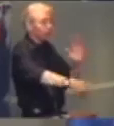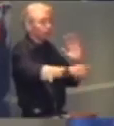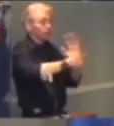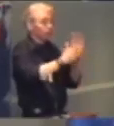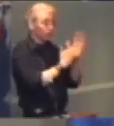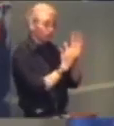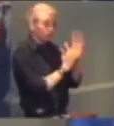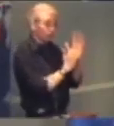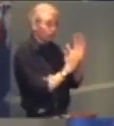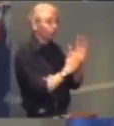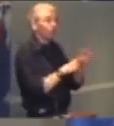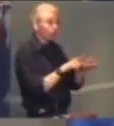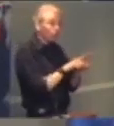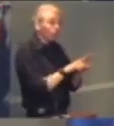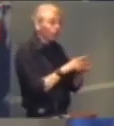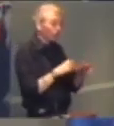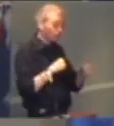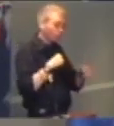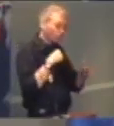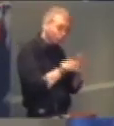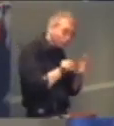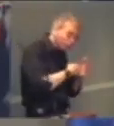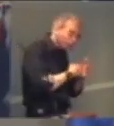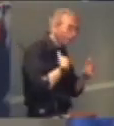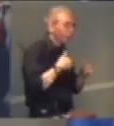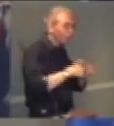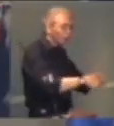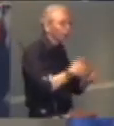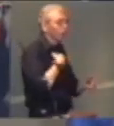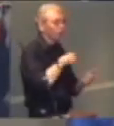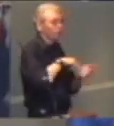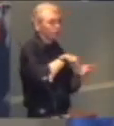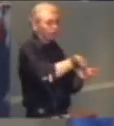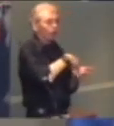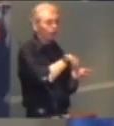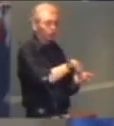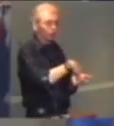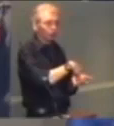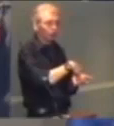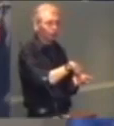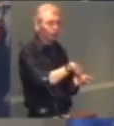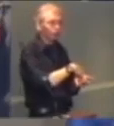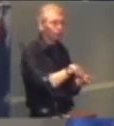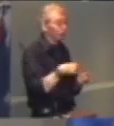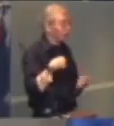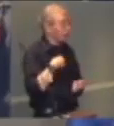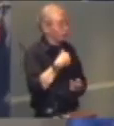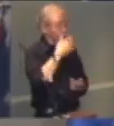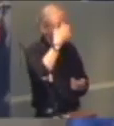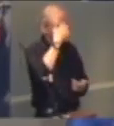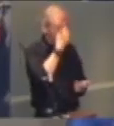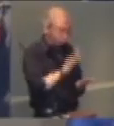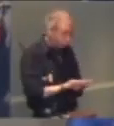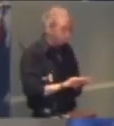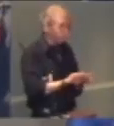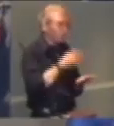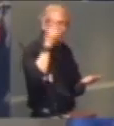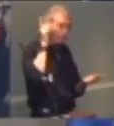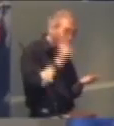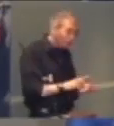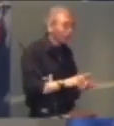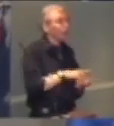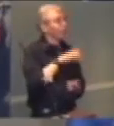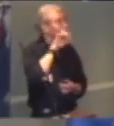autista do nosso Brasil e acreditando piamente que papai do céu